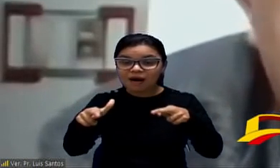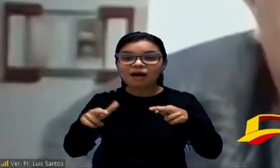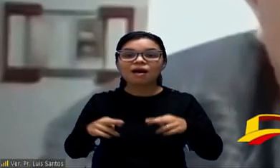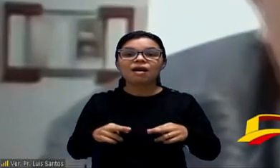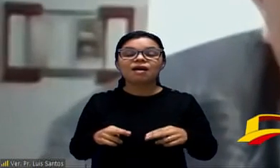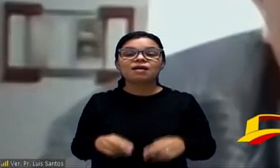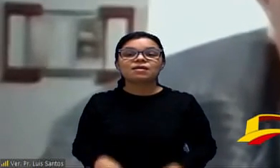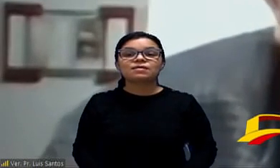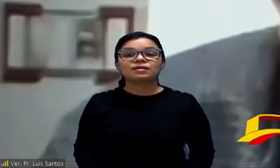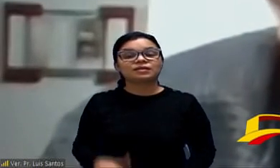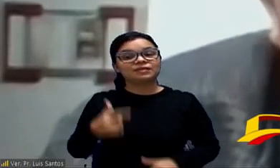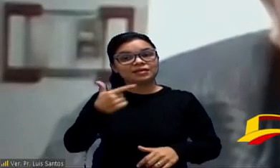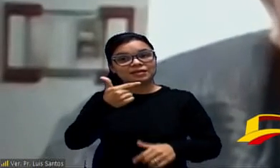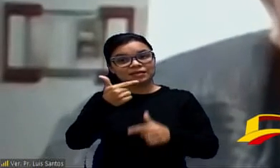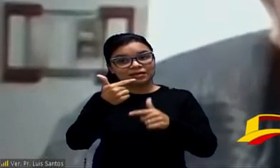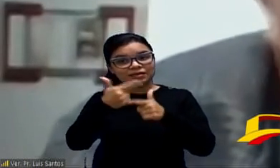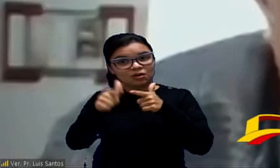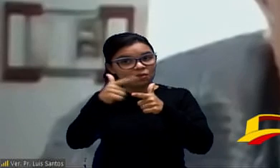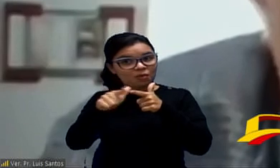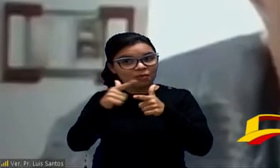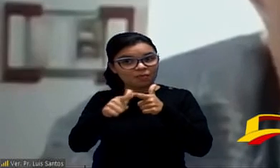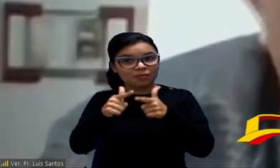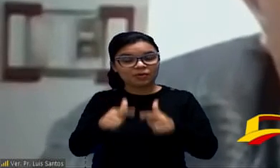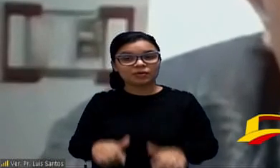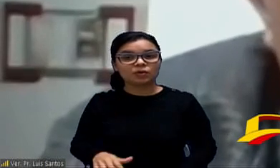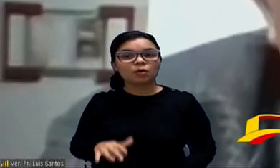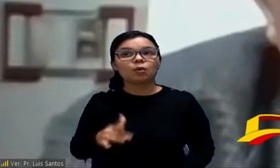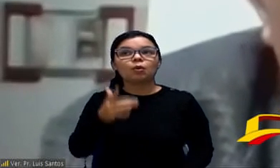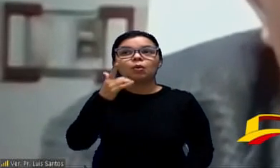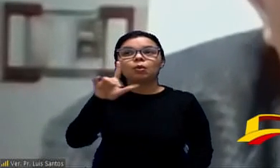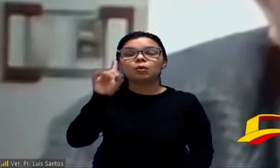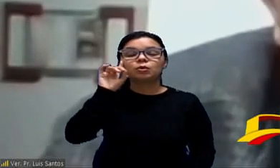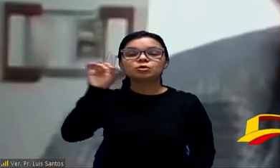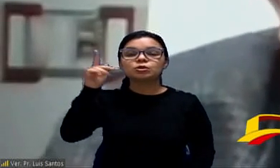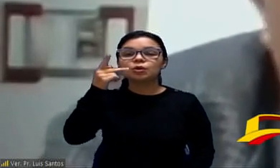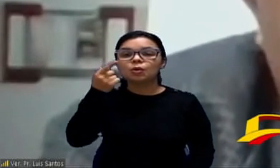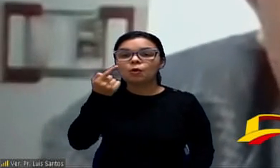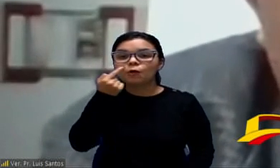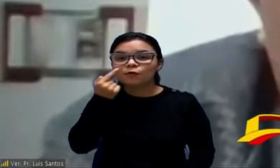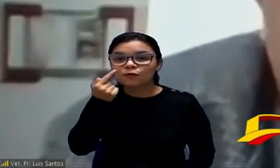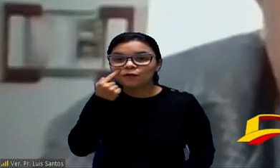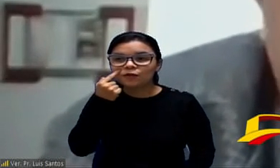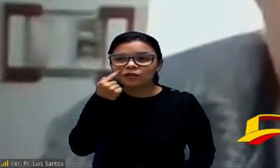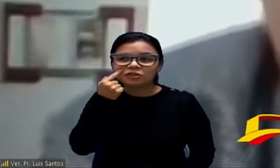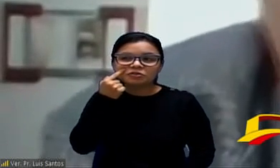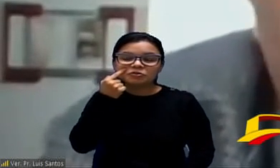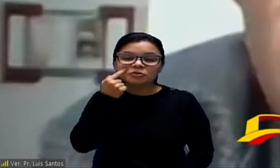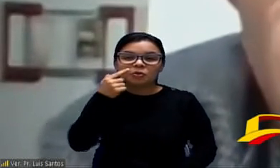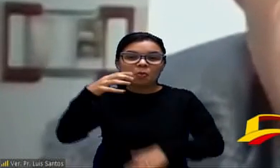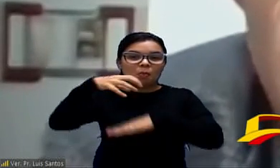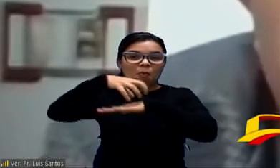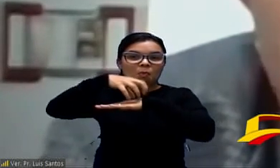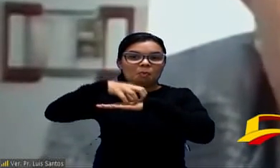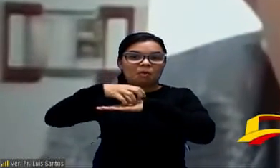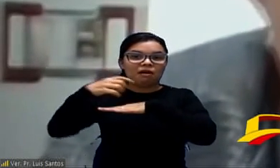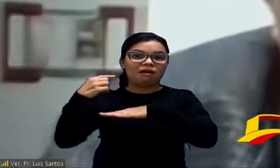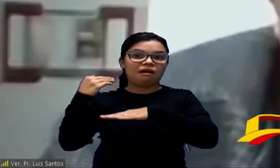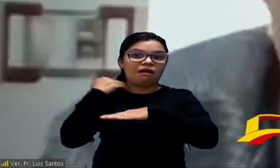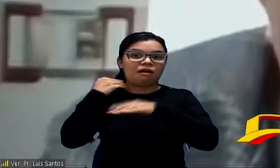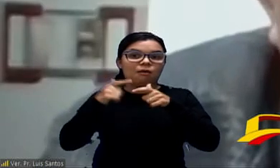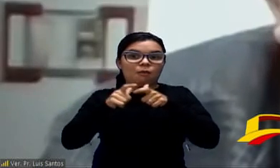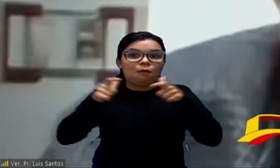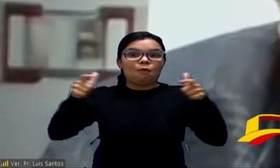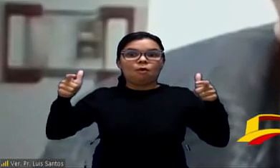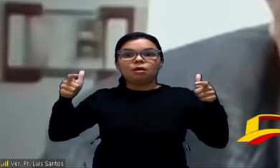de que está tendo problema. Outro dia eu ouvi uma das grandes corporações bancárias do país dizendo